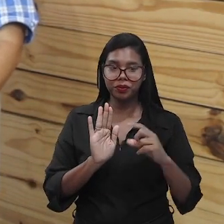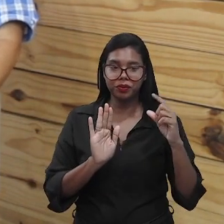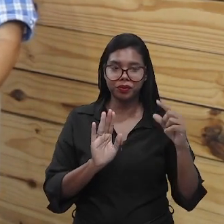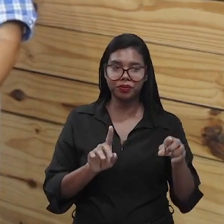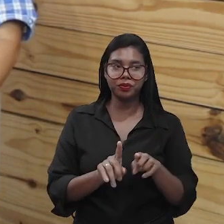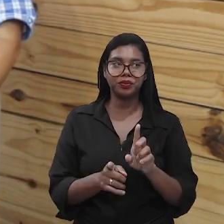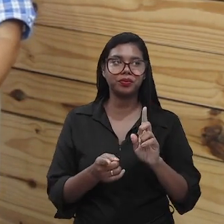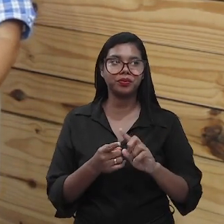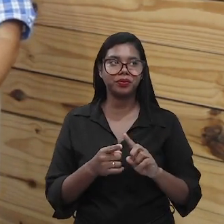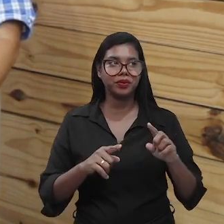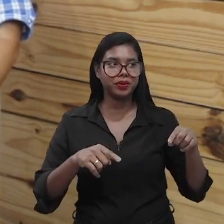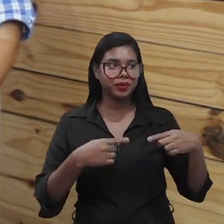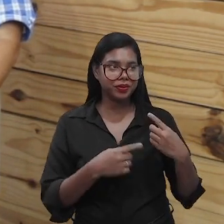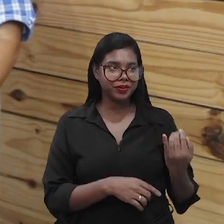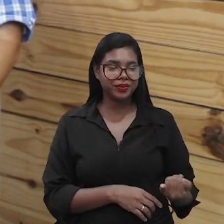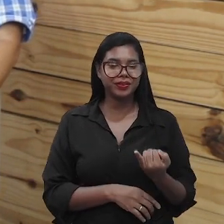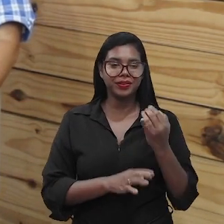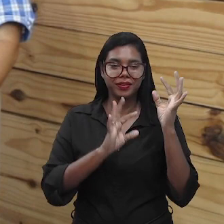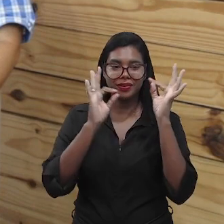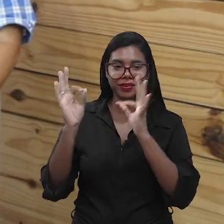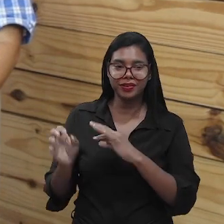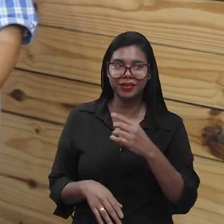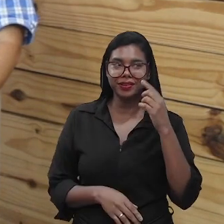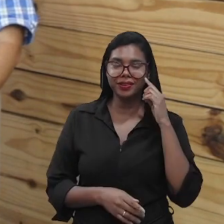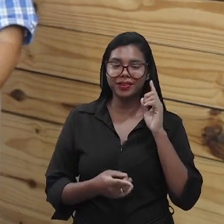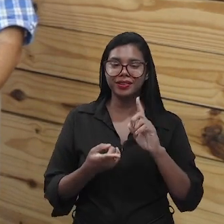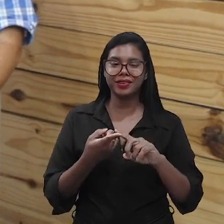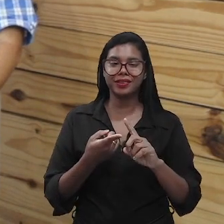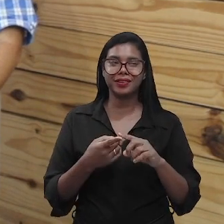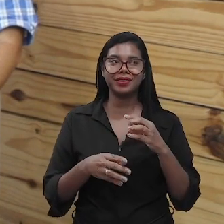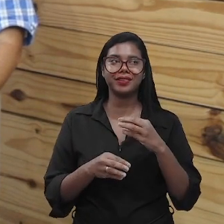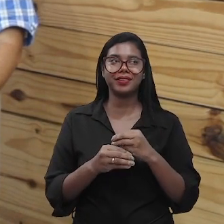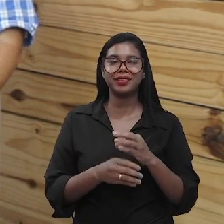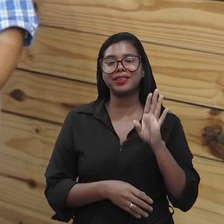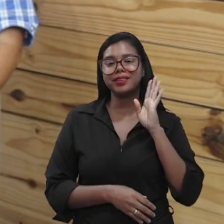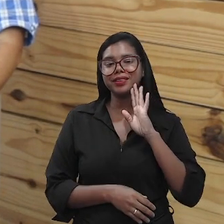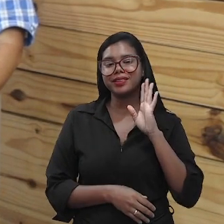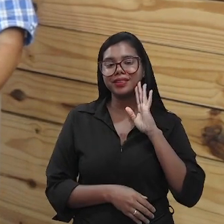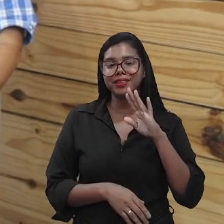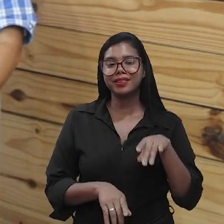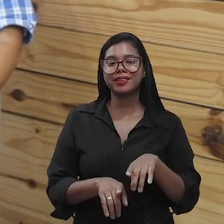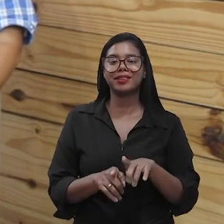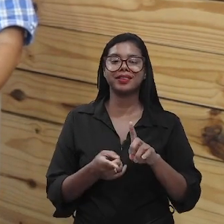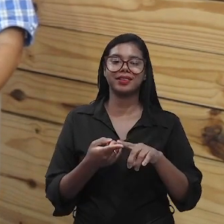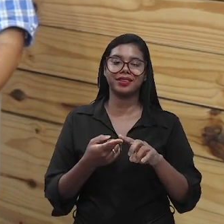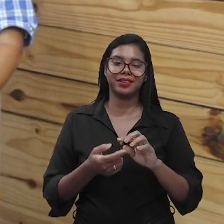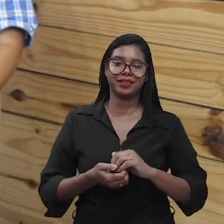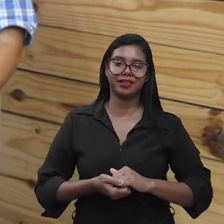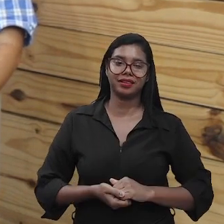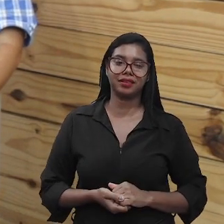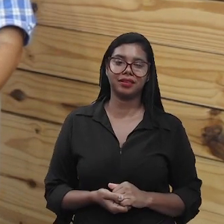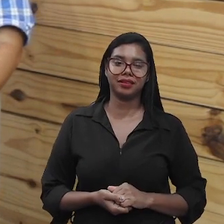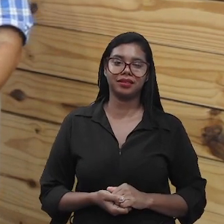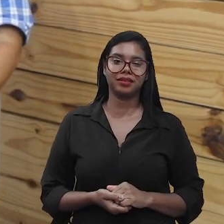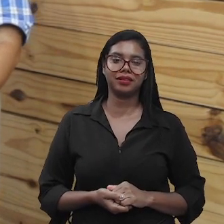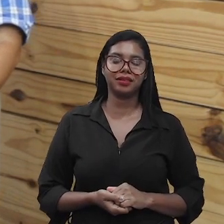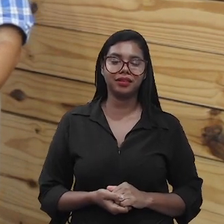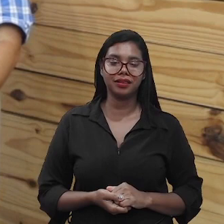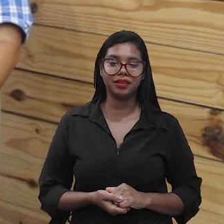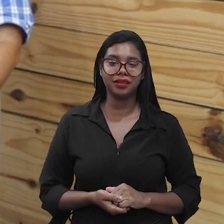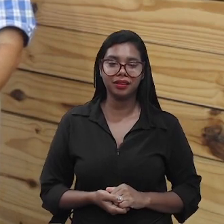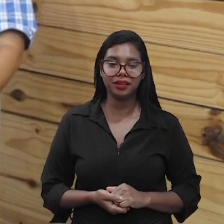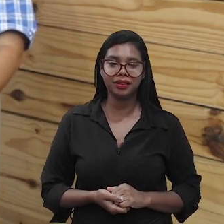que me gerou um engajamento bem bacana pro livro, na pré-venda do livro, que foi chamar algumas